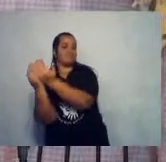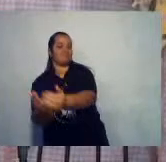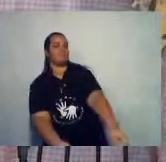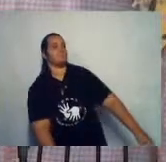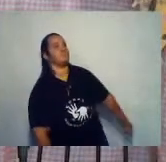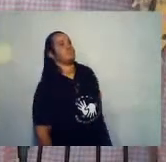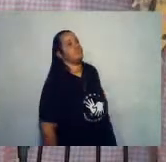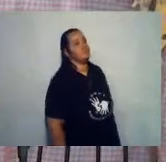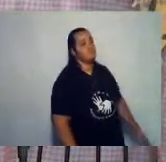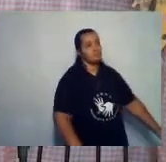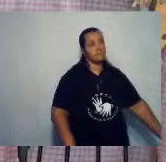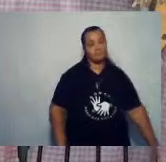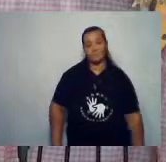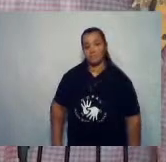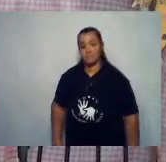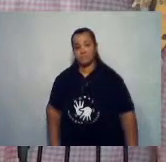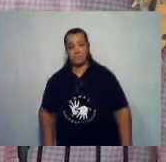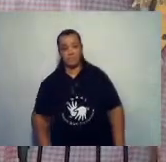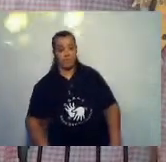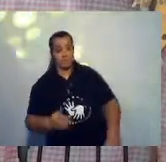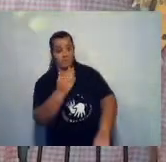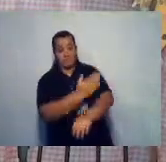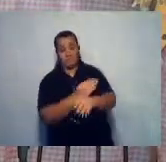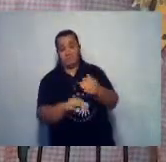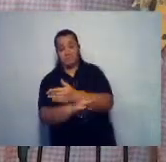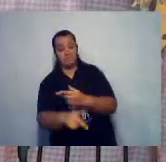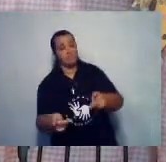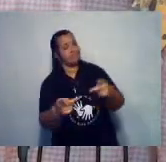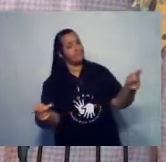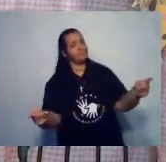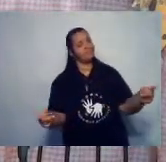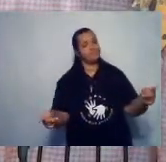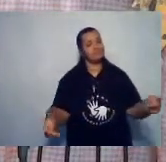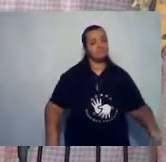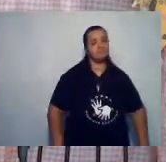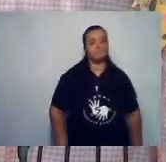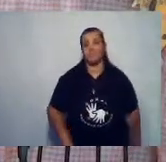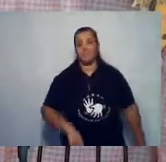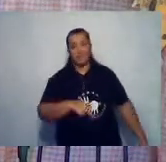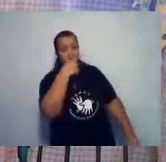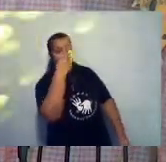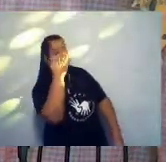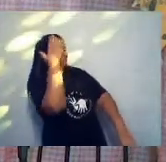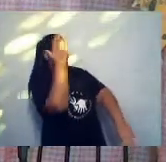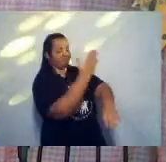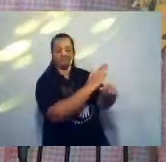fechado. Me deu um tênis de presente.